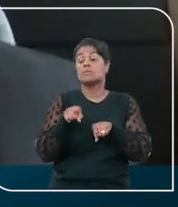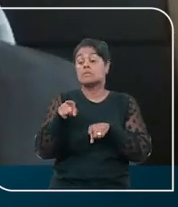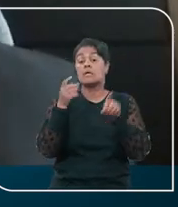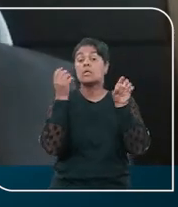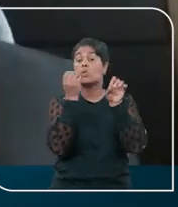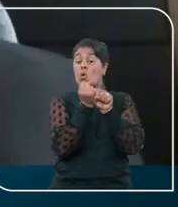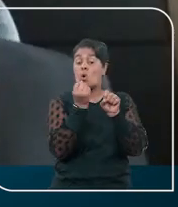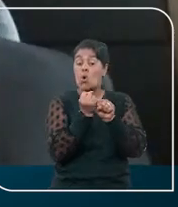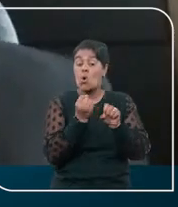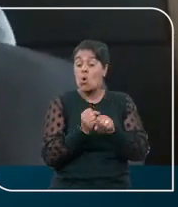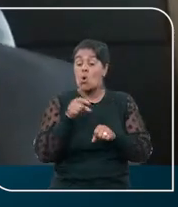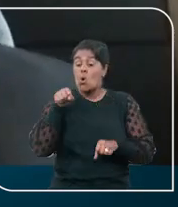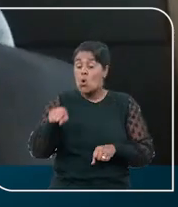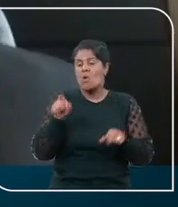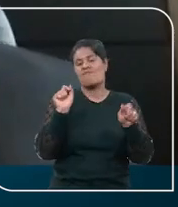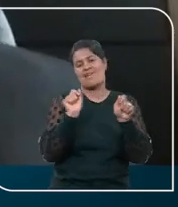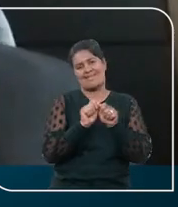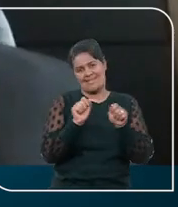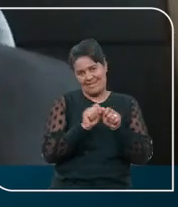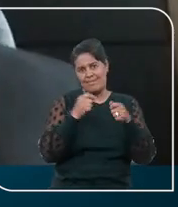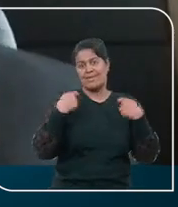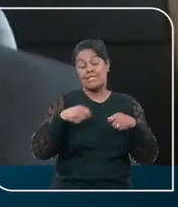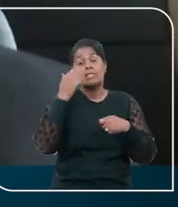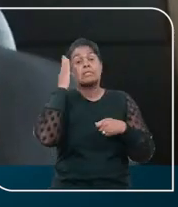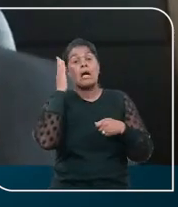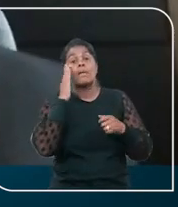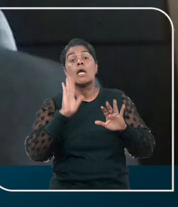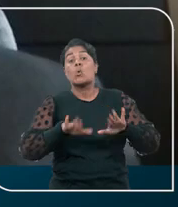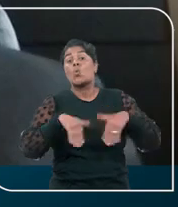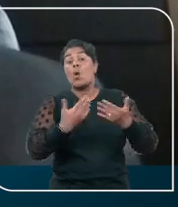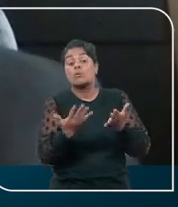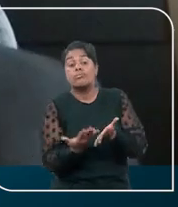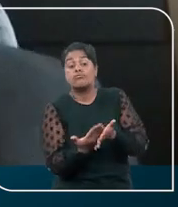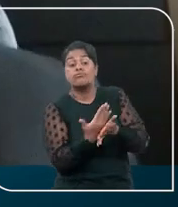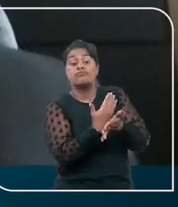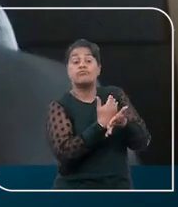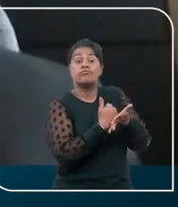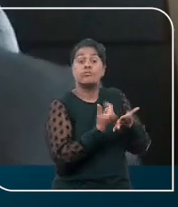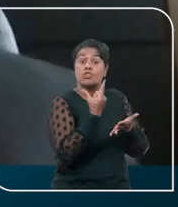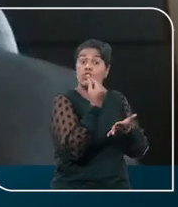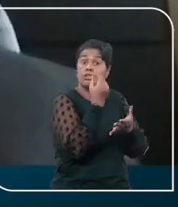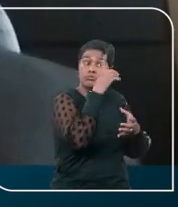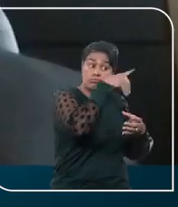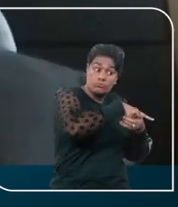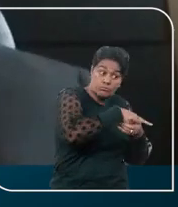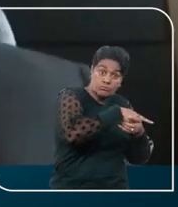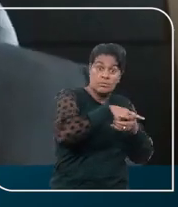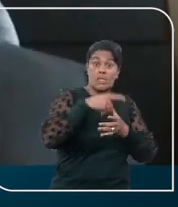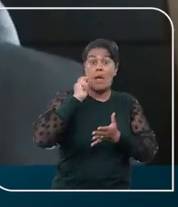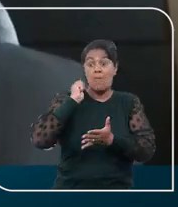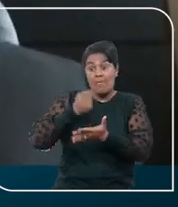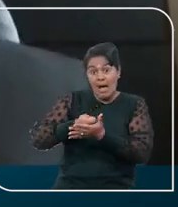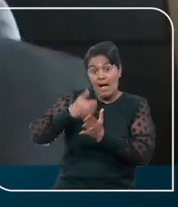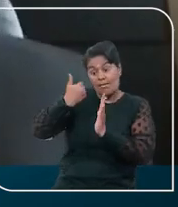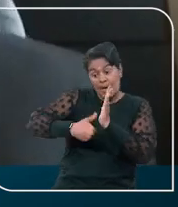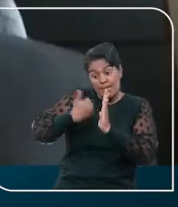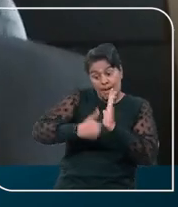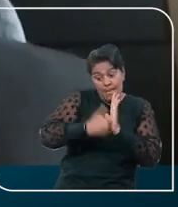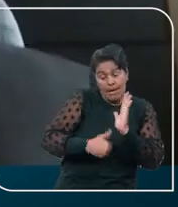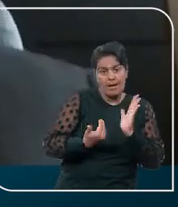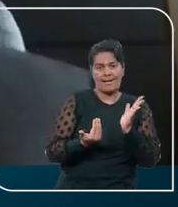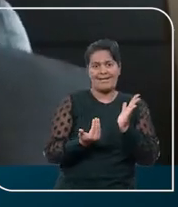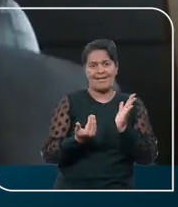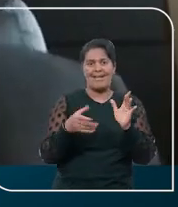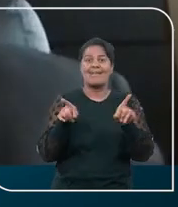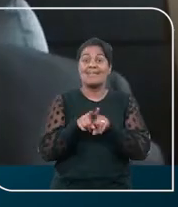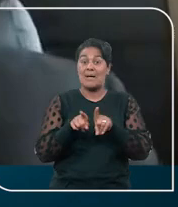e o orçamento, né, da arrecadação e da despesa relativa a cada ano é outra atribuição do síndico também. Cobrar dos condôminos